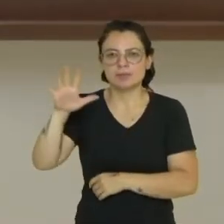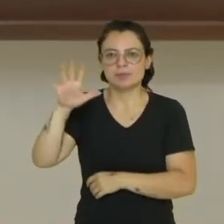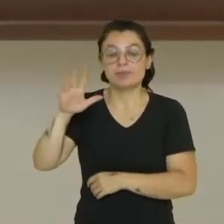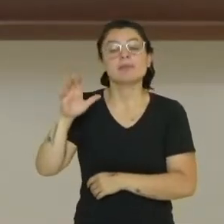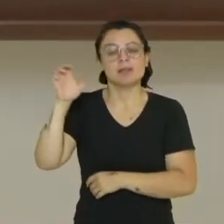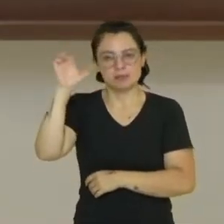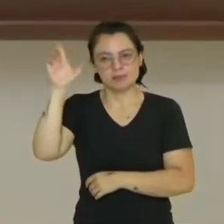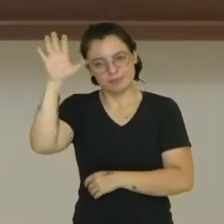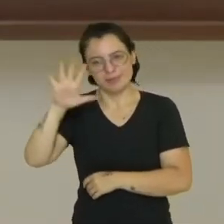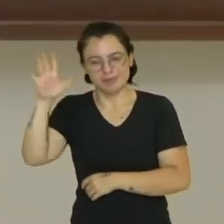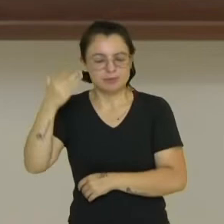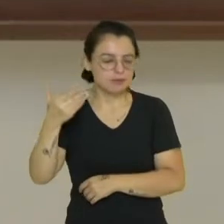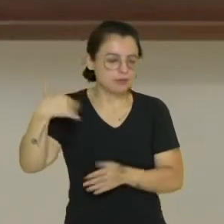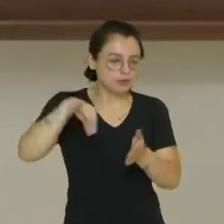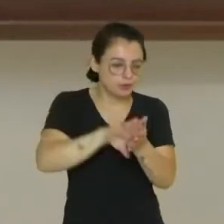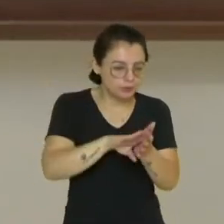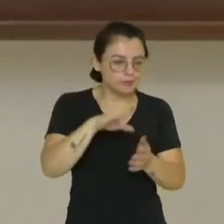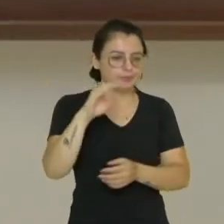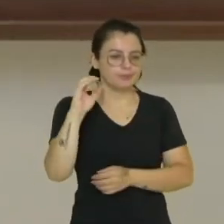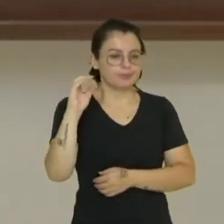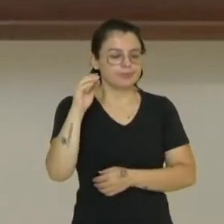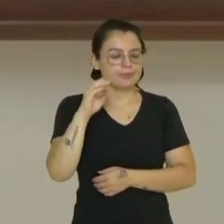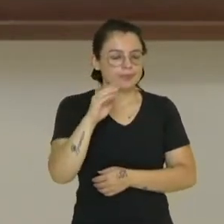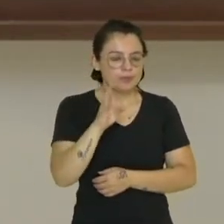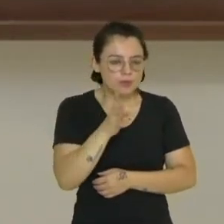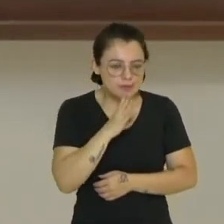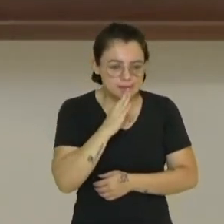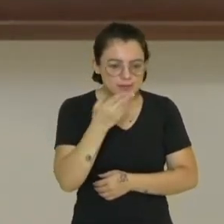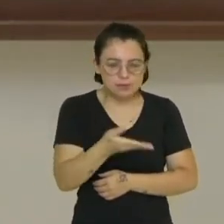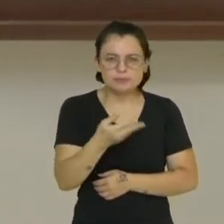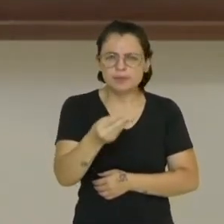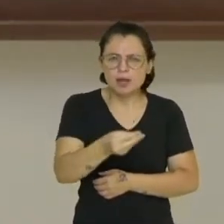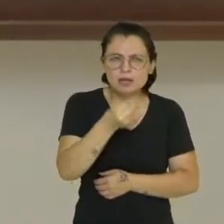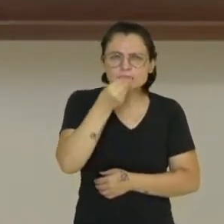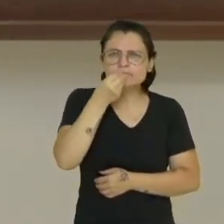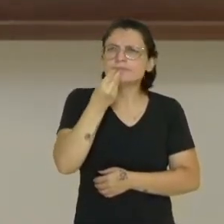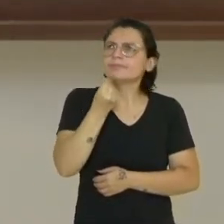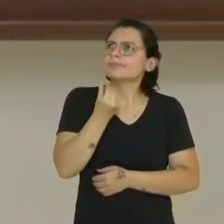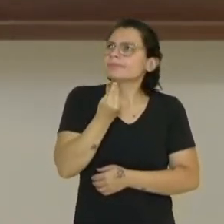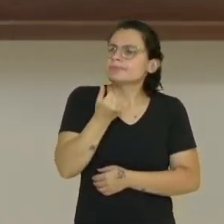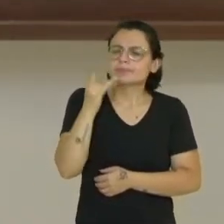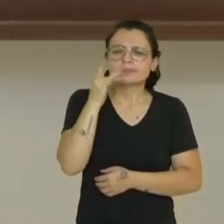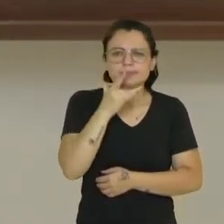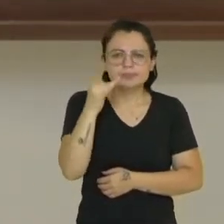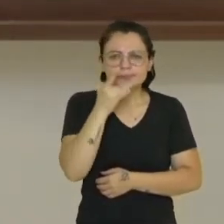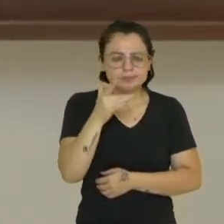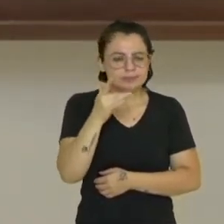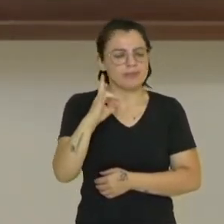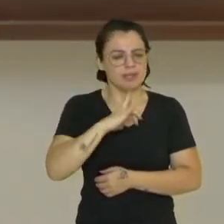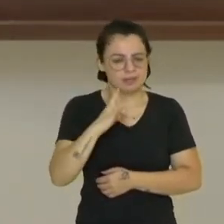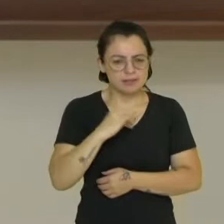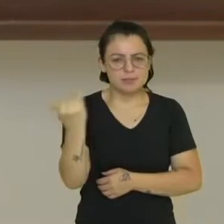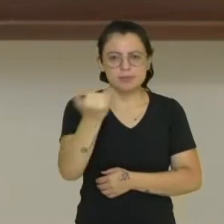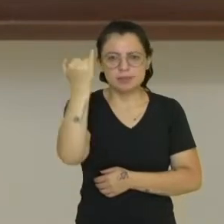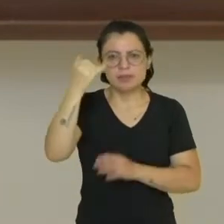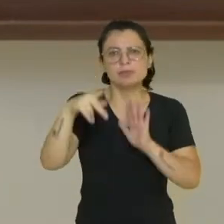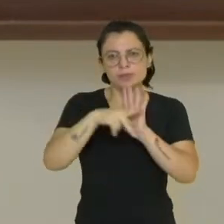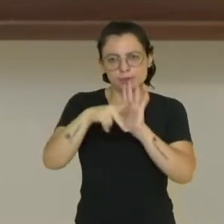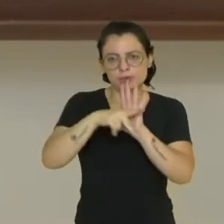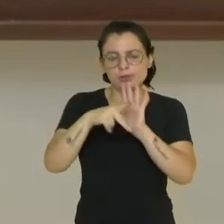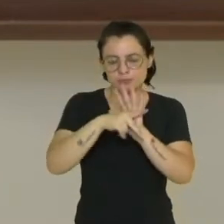sabor gostoso, né, que era saboroso, obviamente que tinha ali, era importante medicinalmente, porque